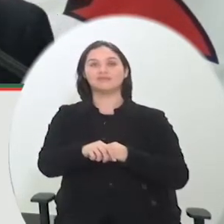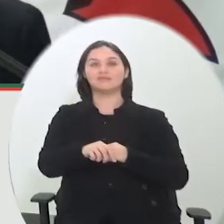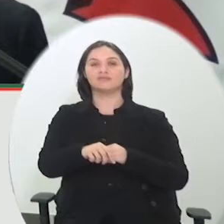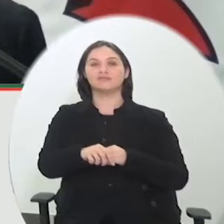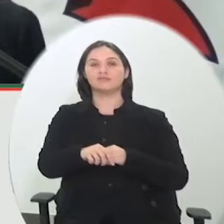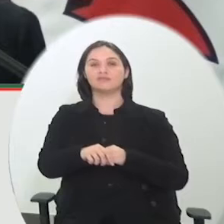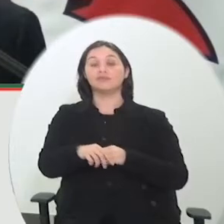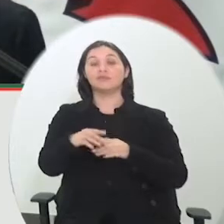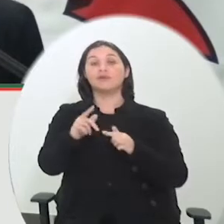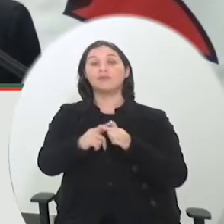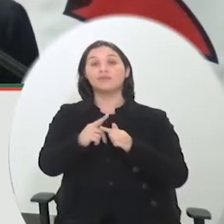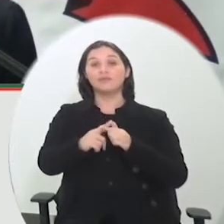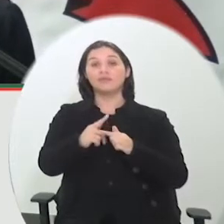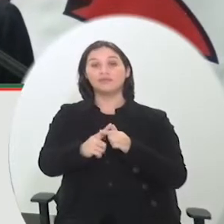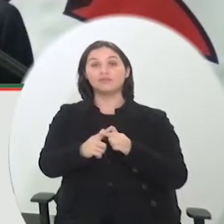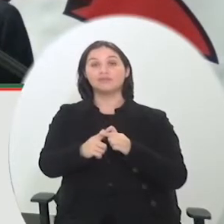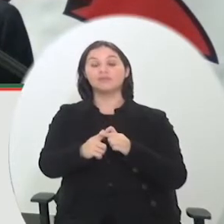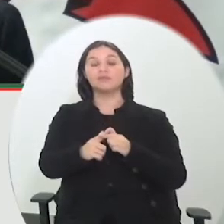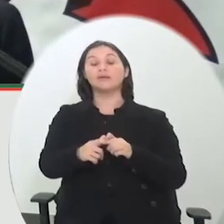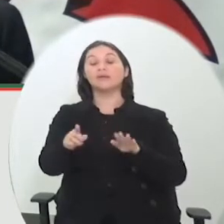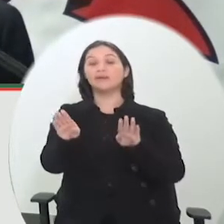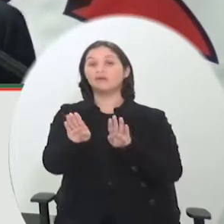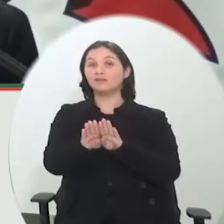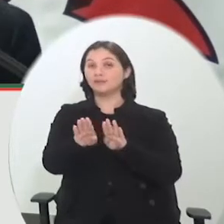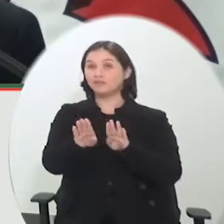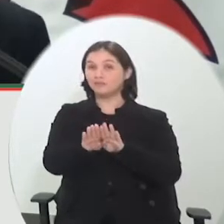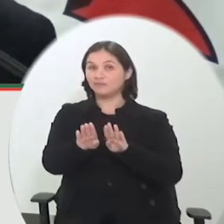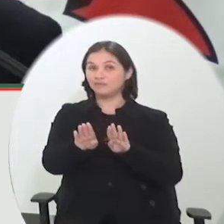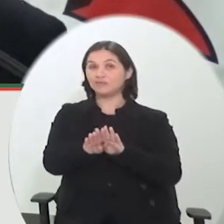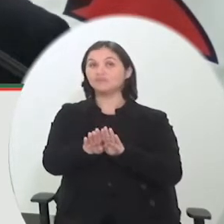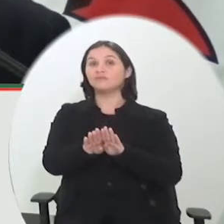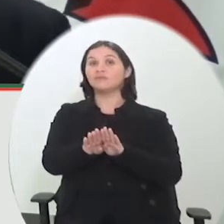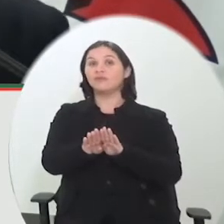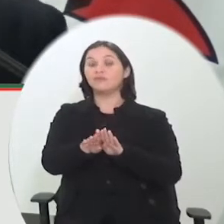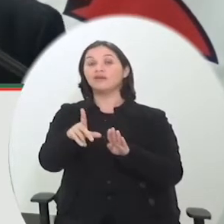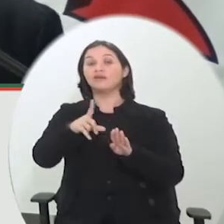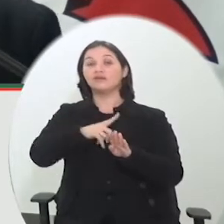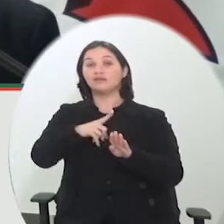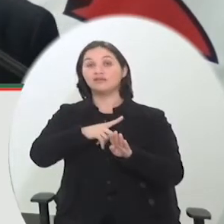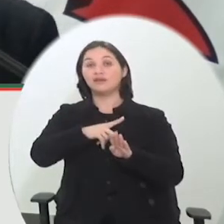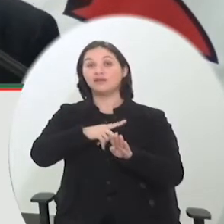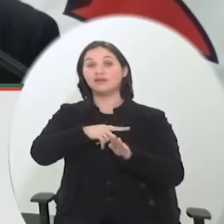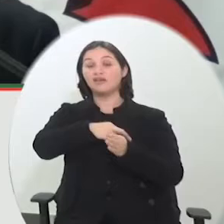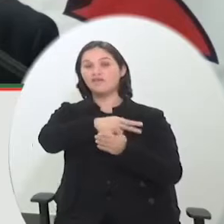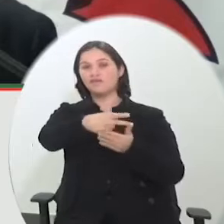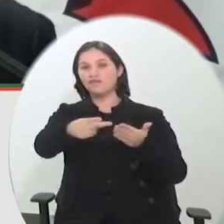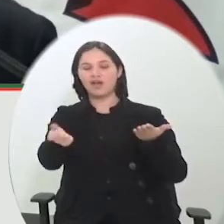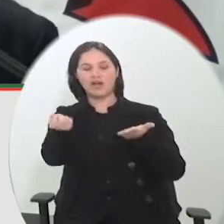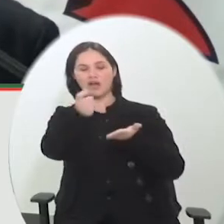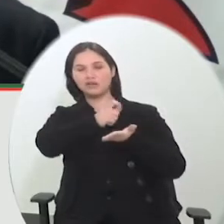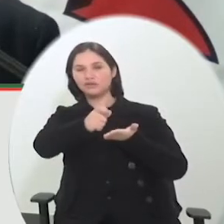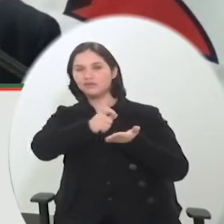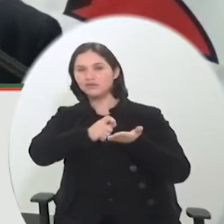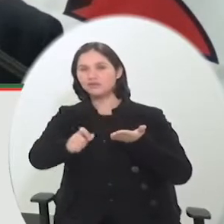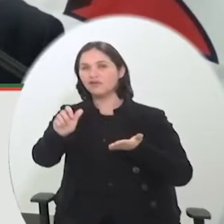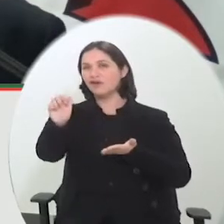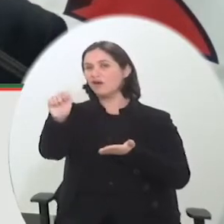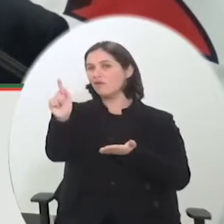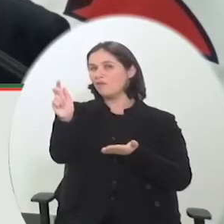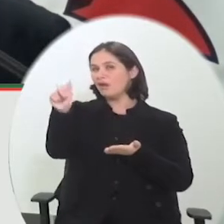carreiras de agentes de polícia civil, de escrivão de polícia e psicólogos policiais.